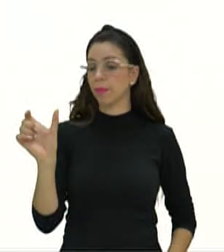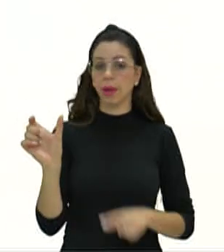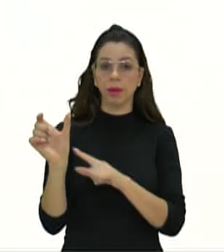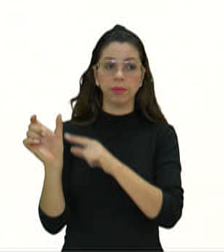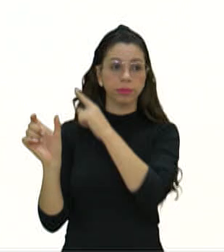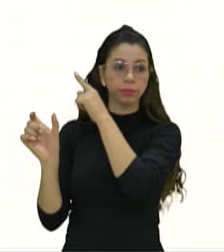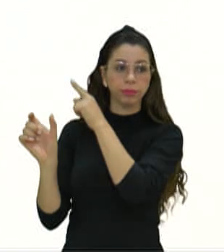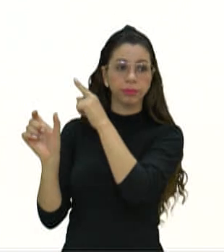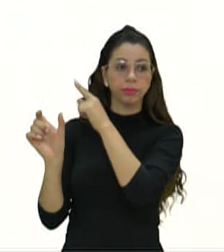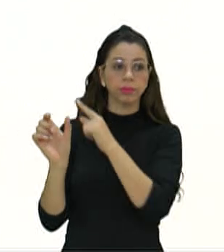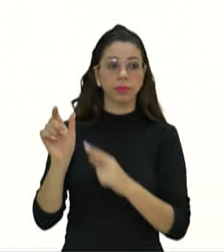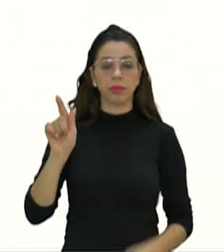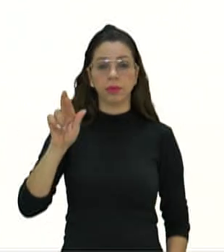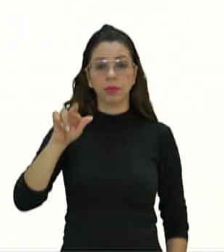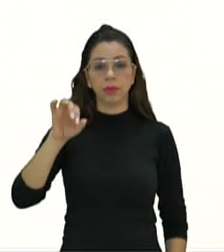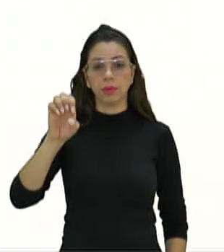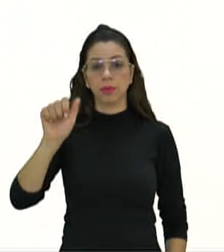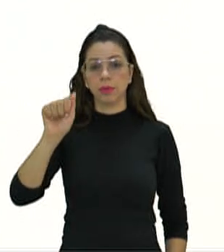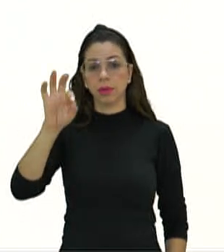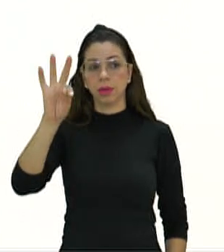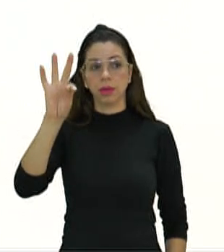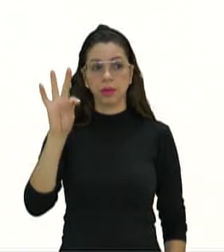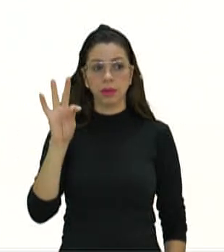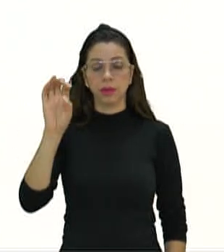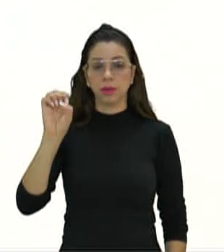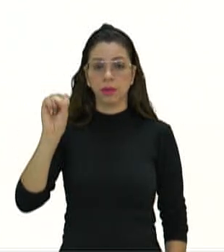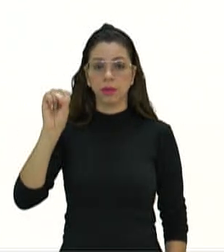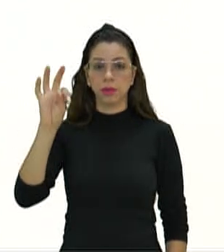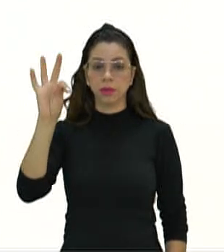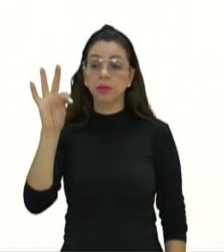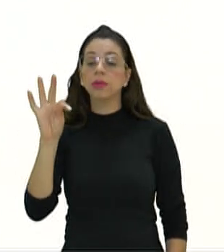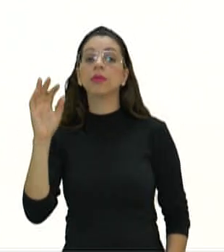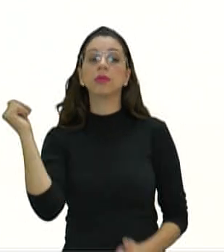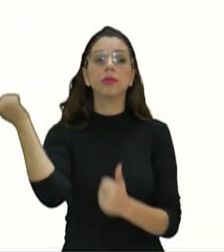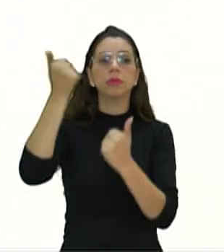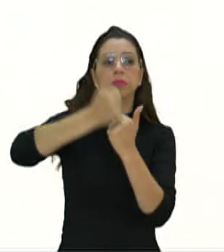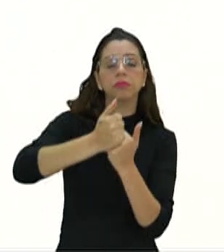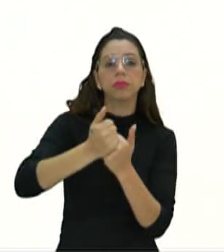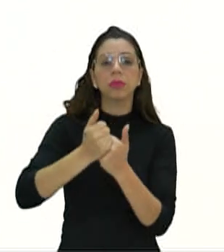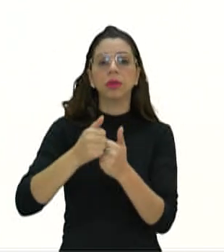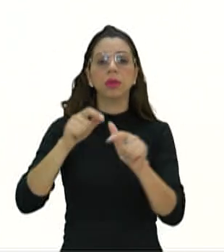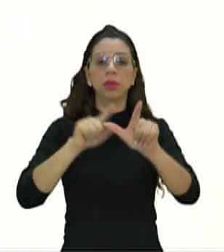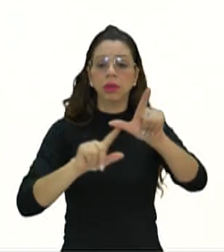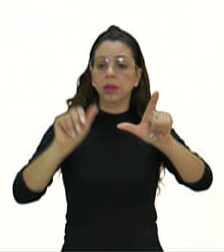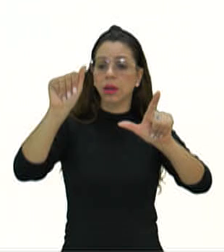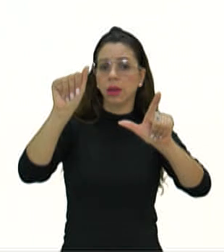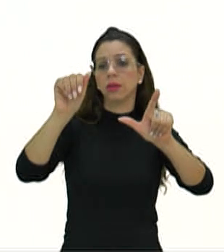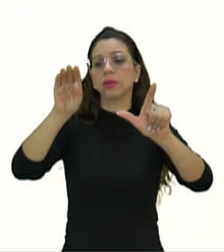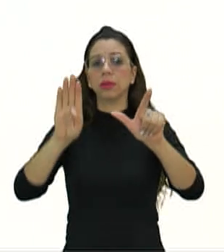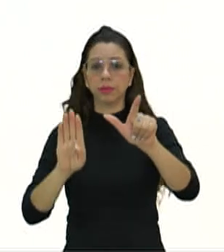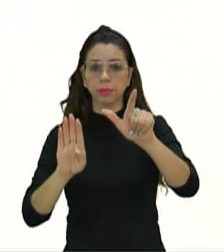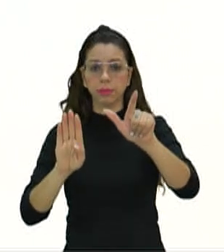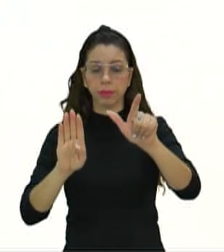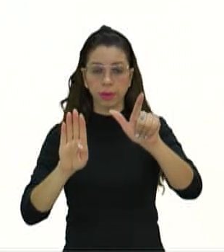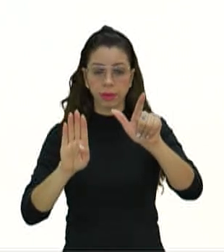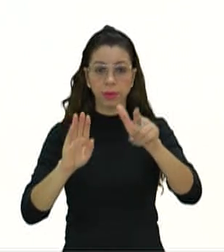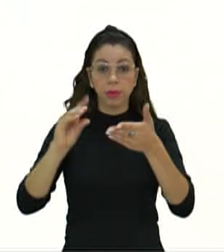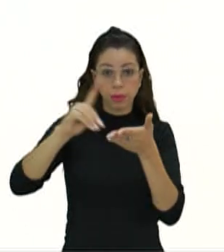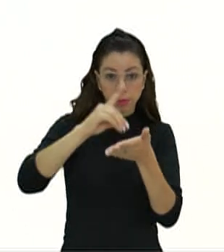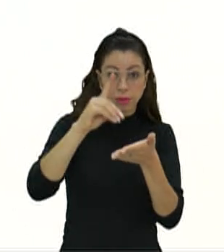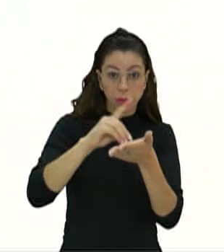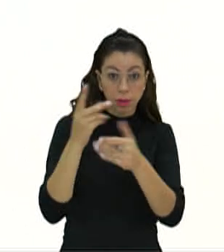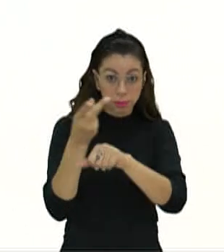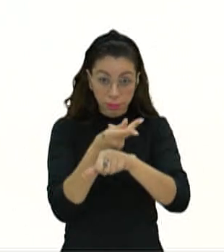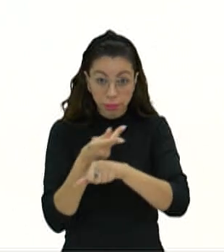pode ser substituída por qual opção aqui? The shortest or the biggest? Não vou dar a tradução, senão eu dou a resposta. Dicionário na mão